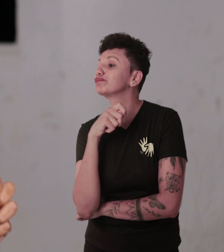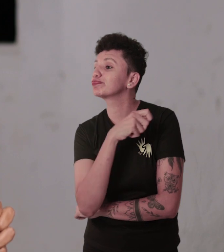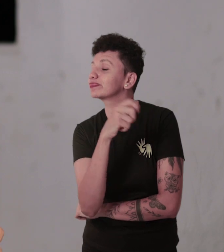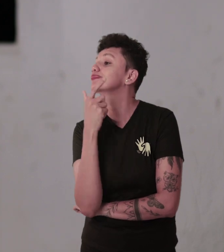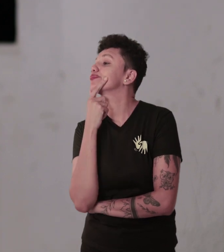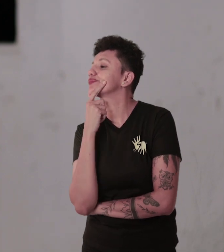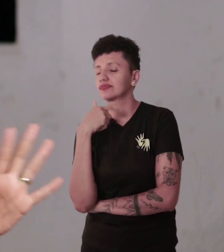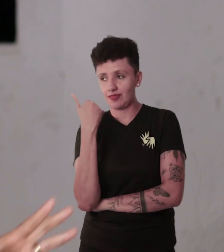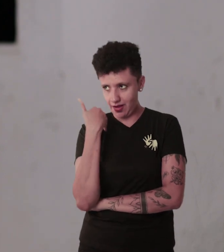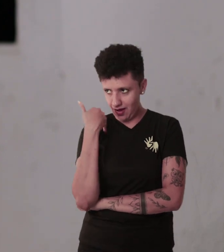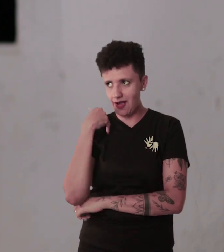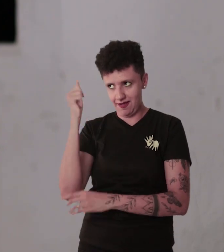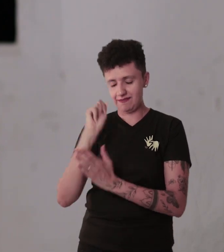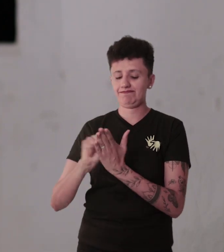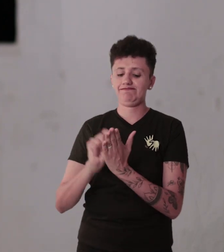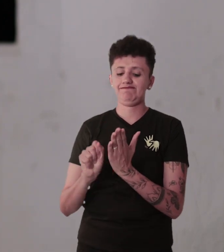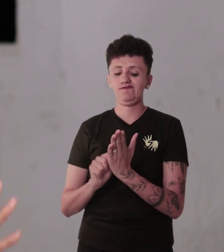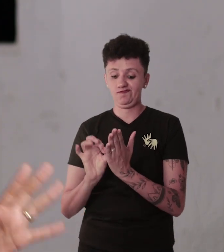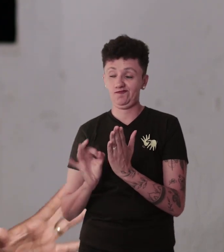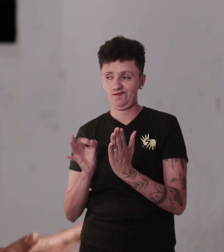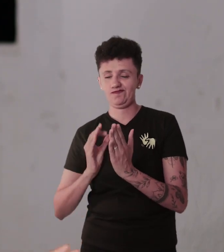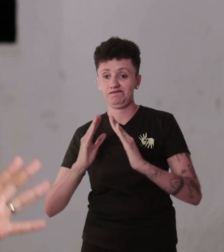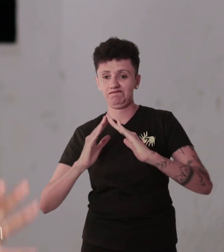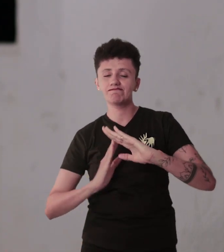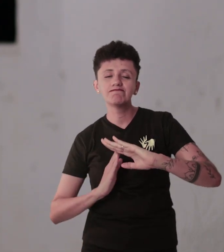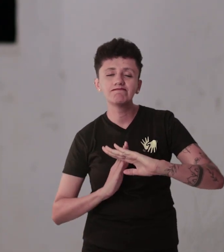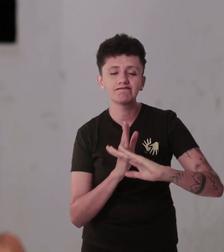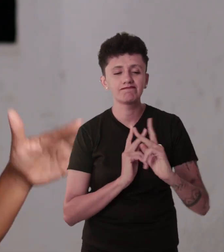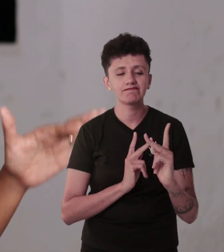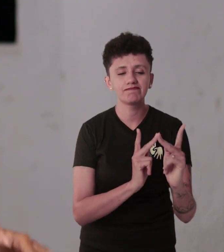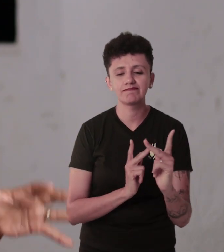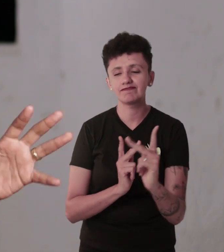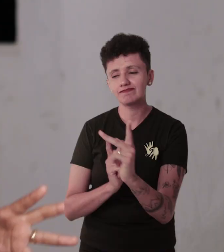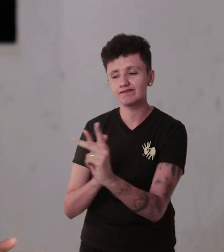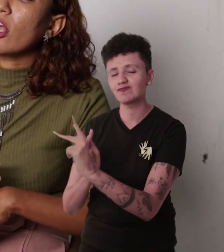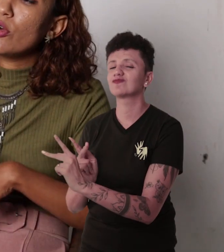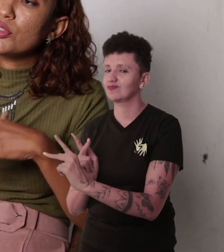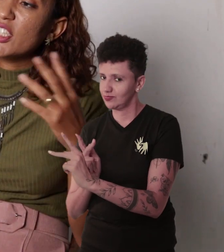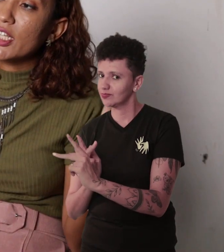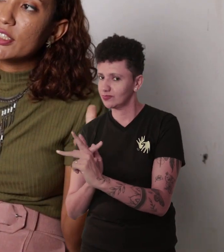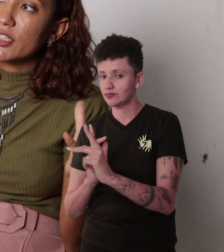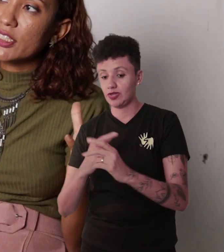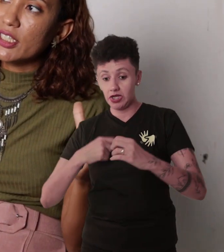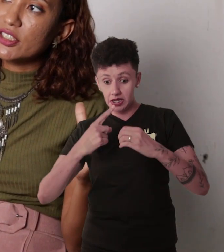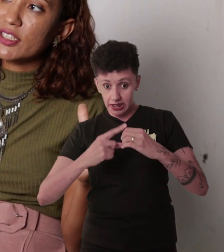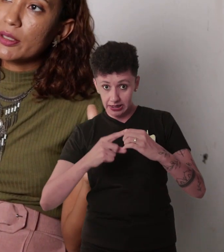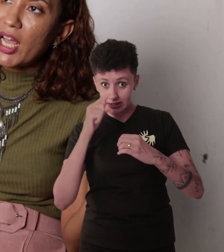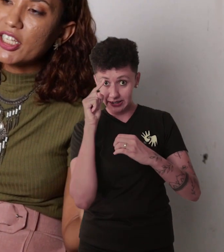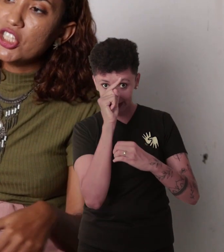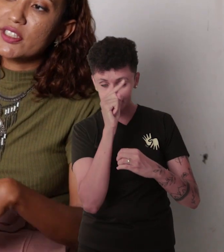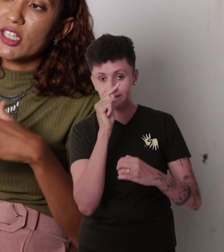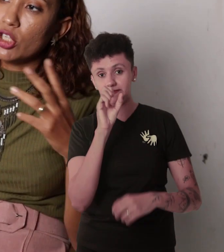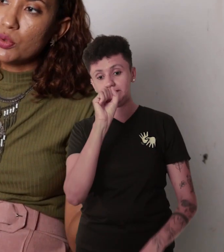supostos lobisomens. Ele me deu 5 nomes. E eu fui na casa dos 5 supostos lobisomens. A comunidade de